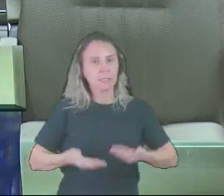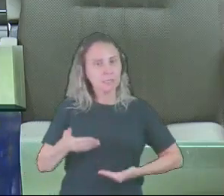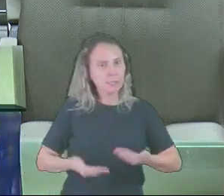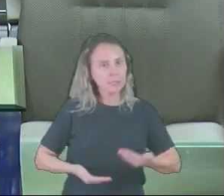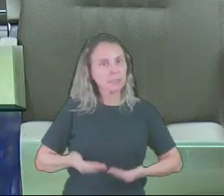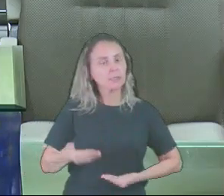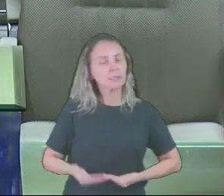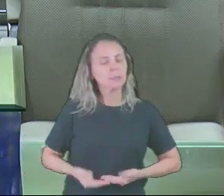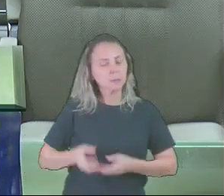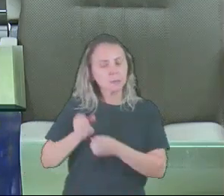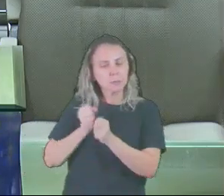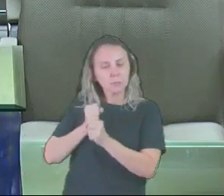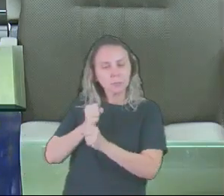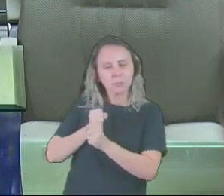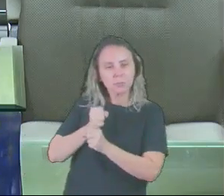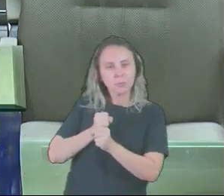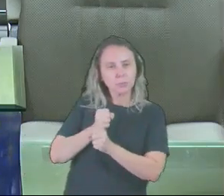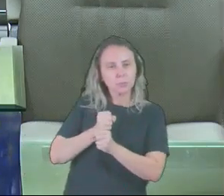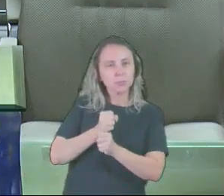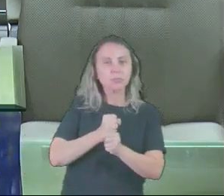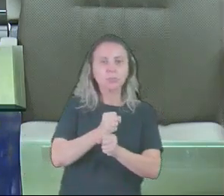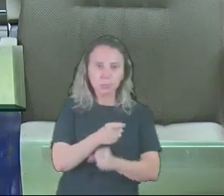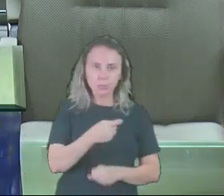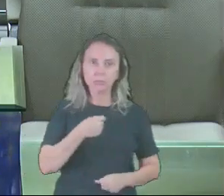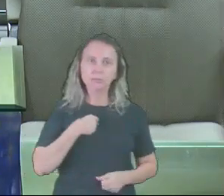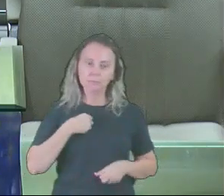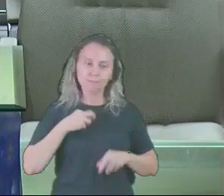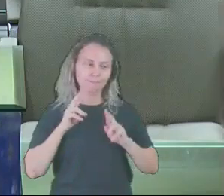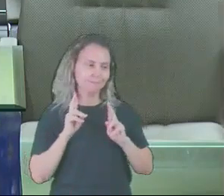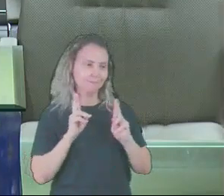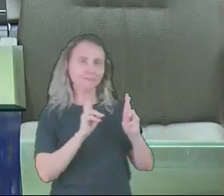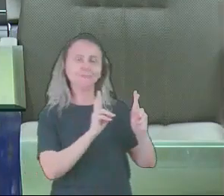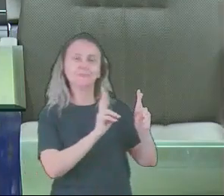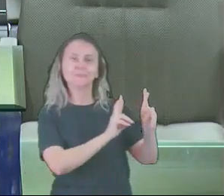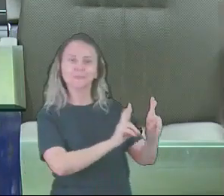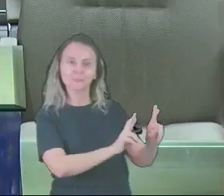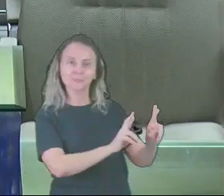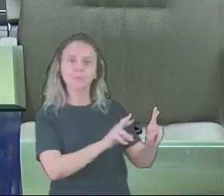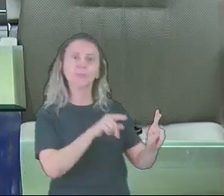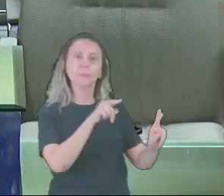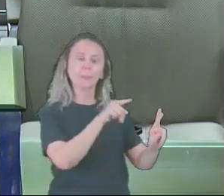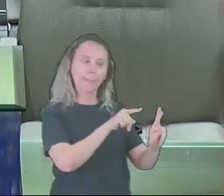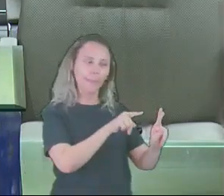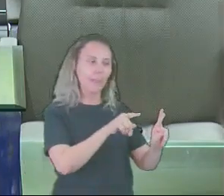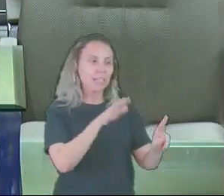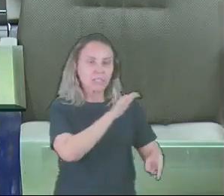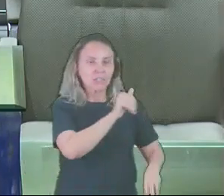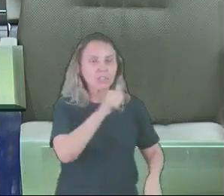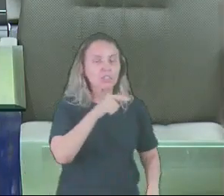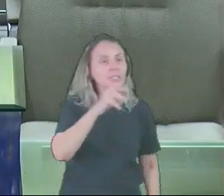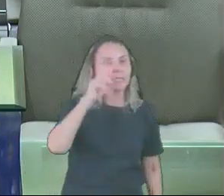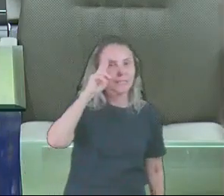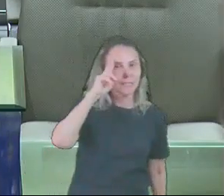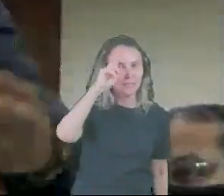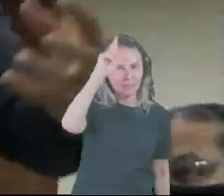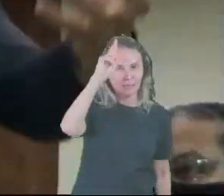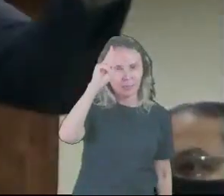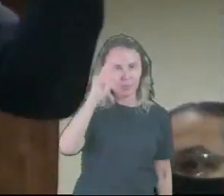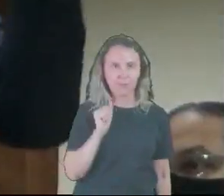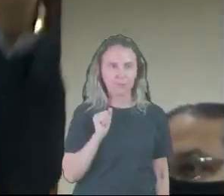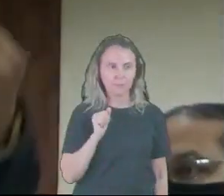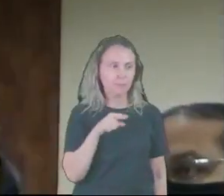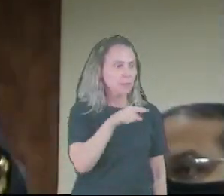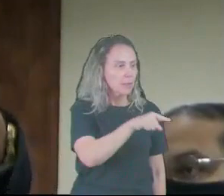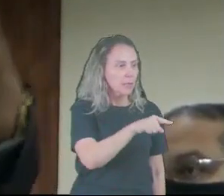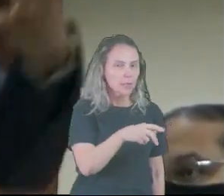tenho respeito pelo Senhor eu tenho que respeitá-lo e chamarão de Senhor então passou quando não pode vir ao conto